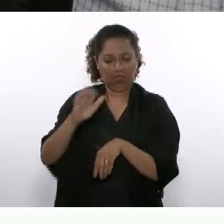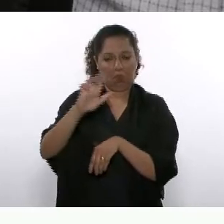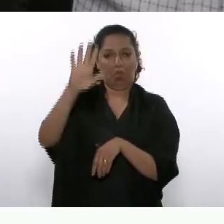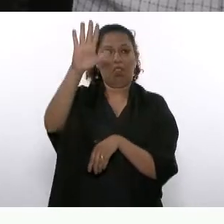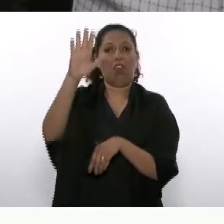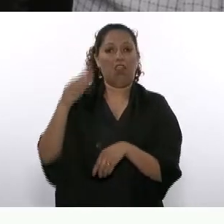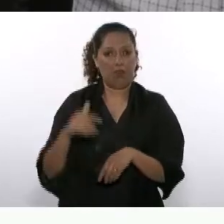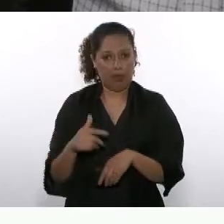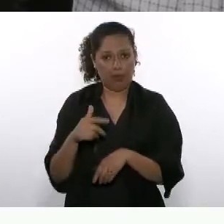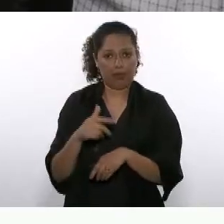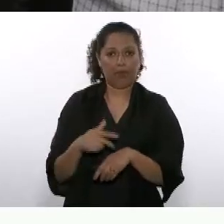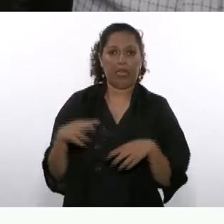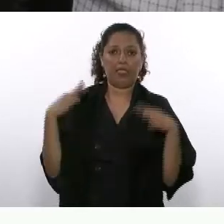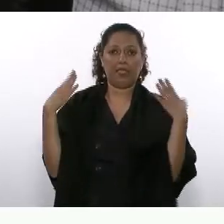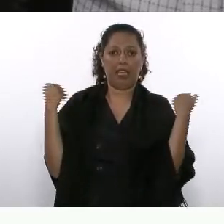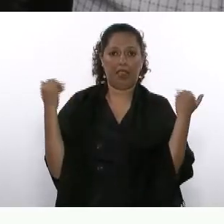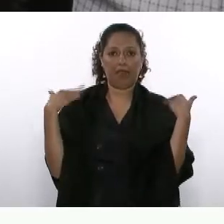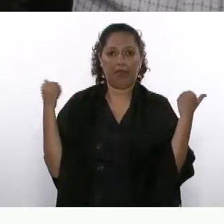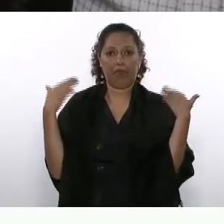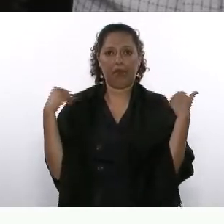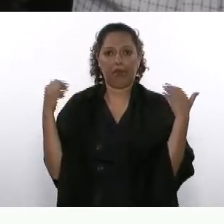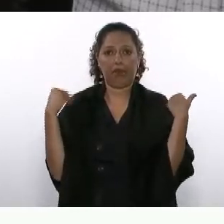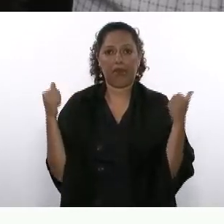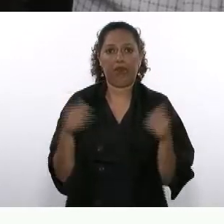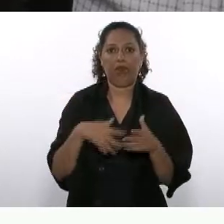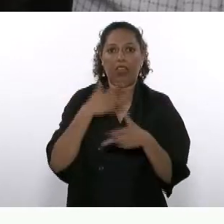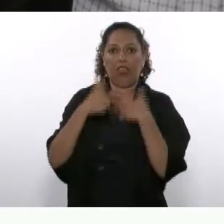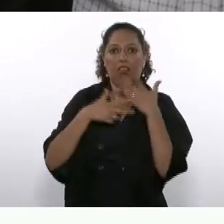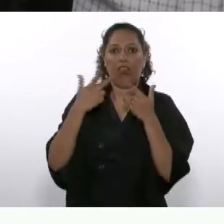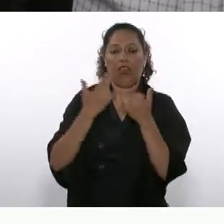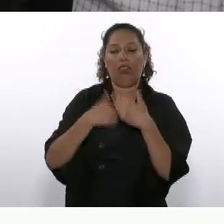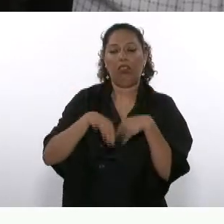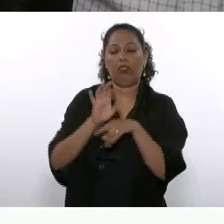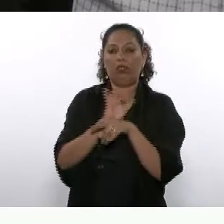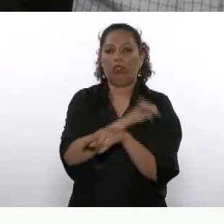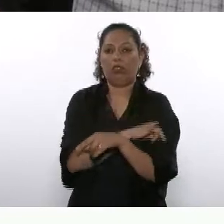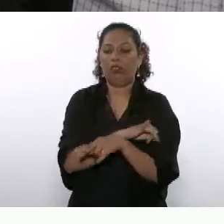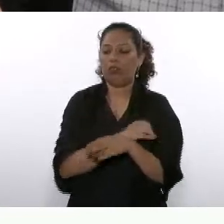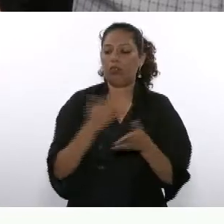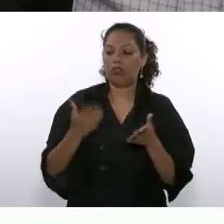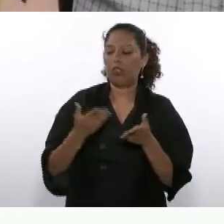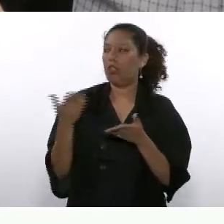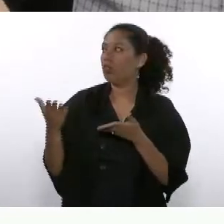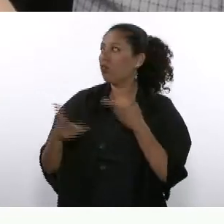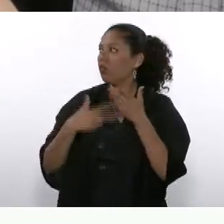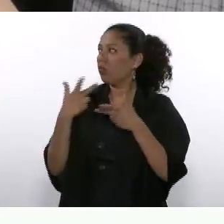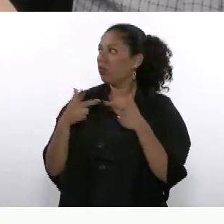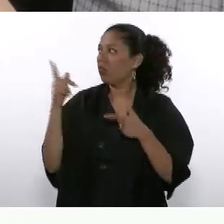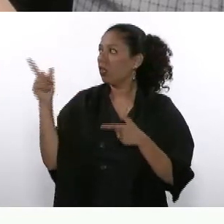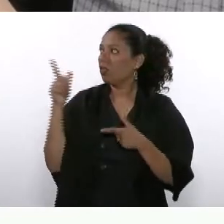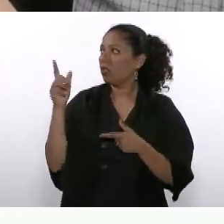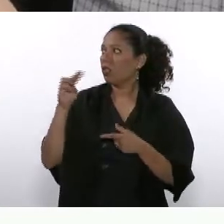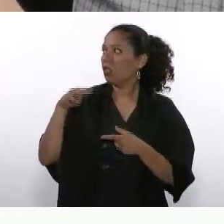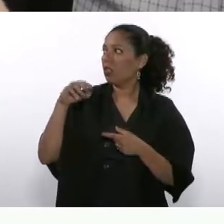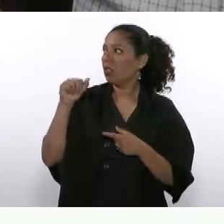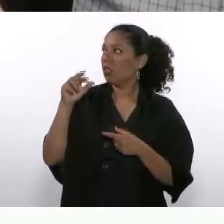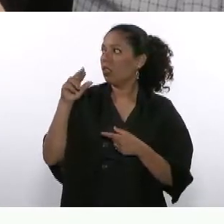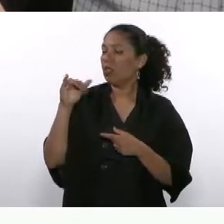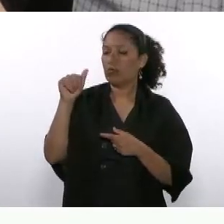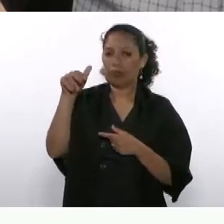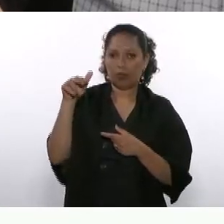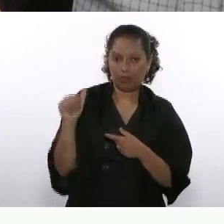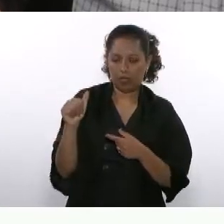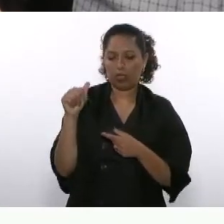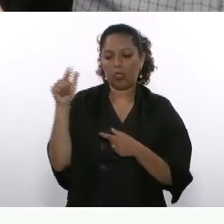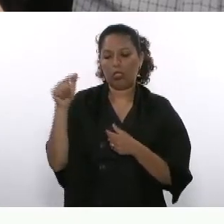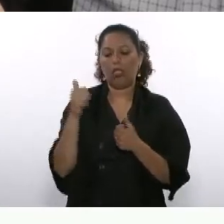tentar fazer com que o hub dessa aérea seja do Rio de Janeiro. Apresento a nossa equipe, a Mariana Gomes, que é a nossa subsecretária